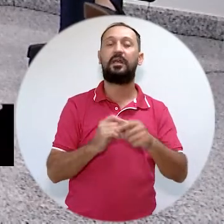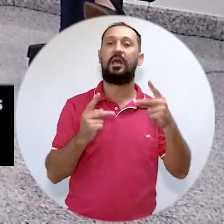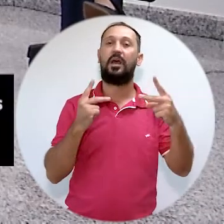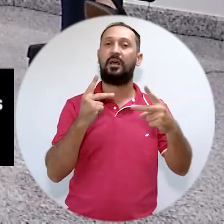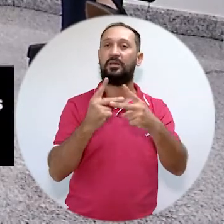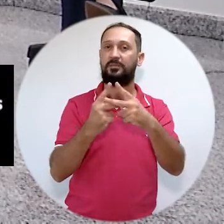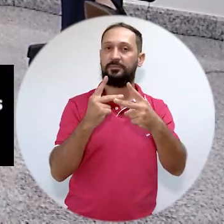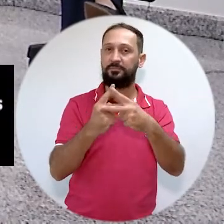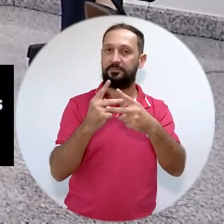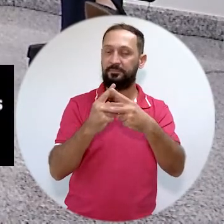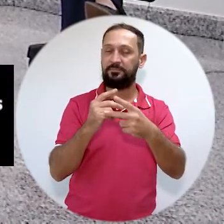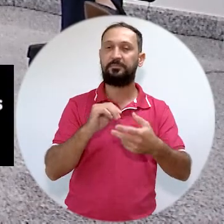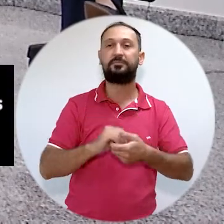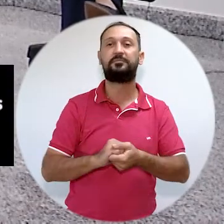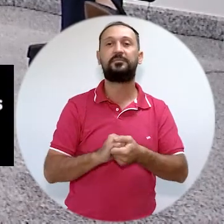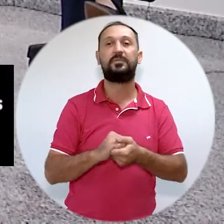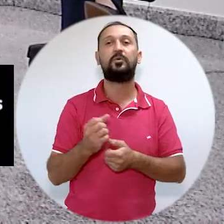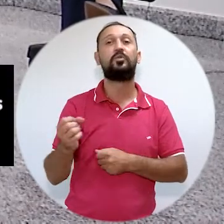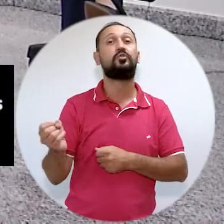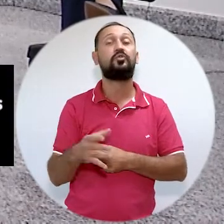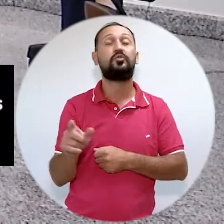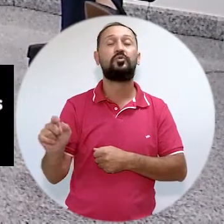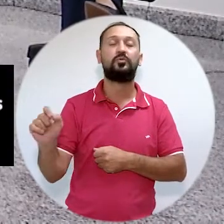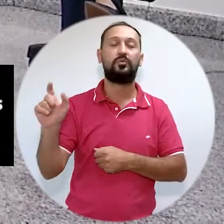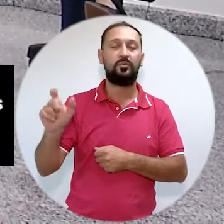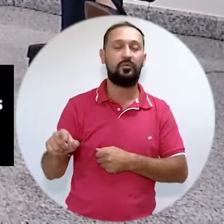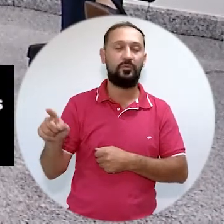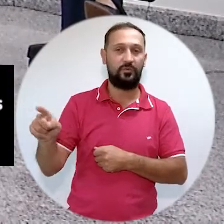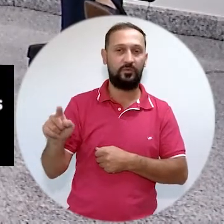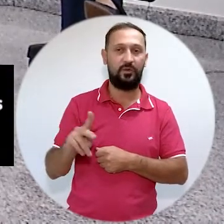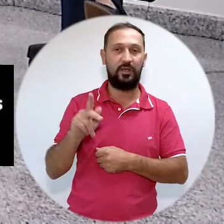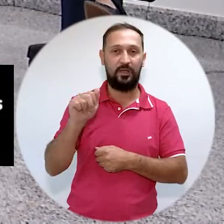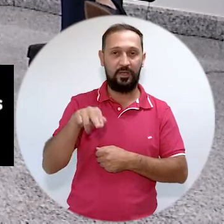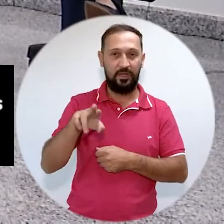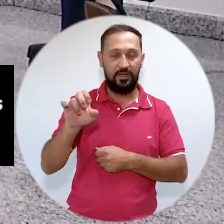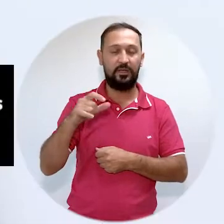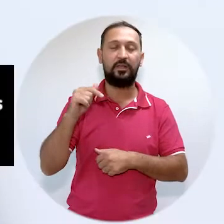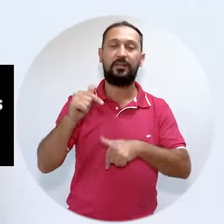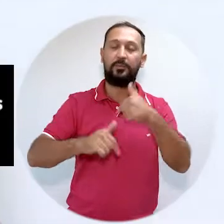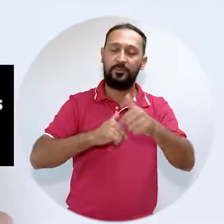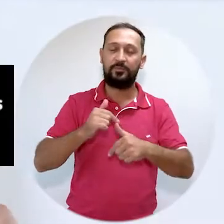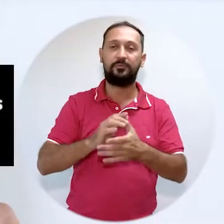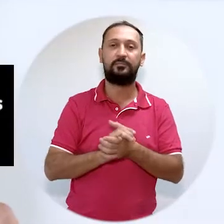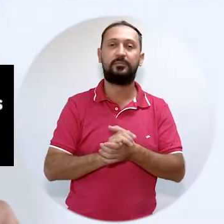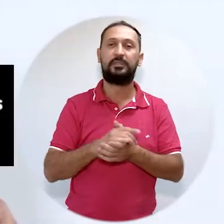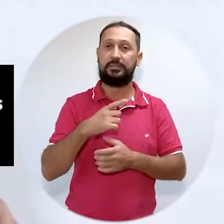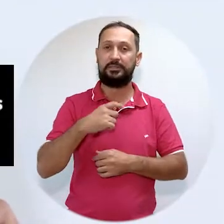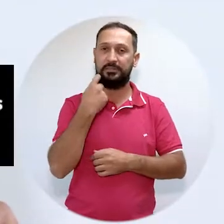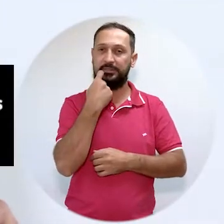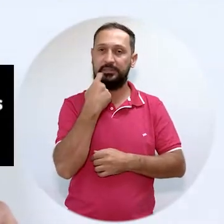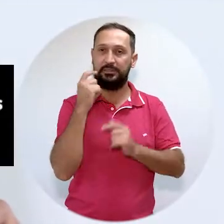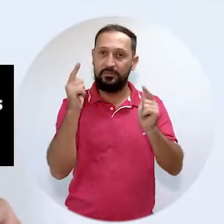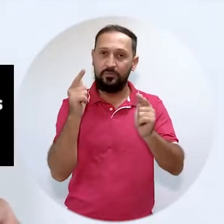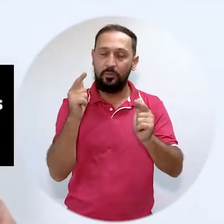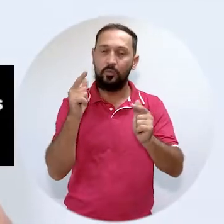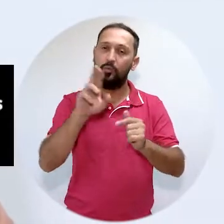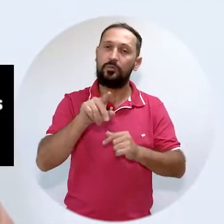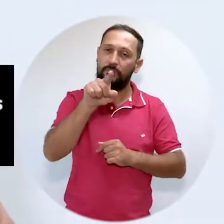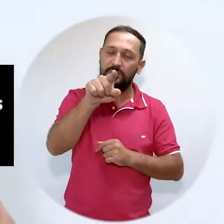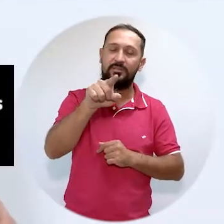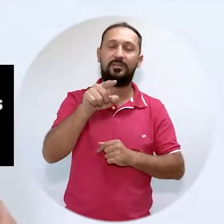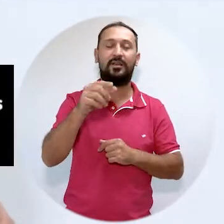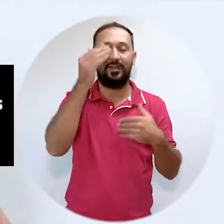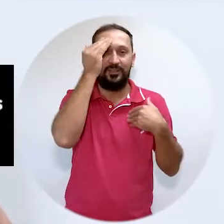da Anhanguera, a professora Juliana Del Grossi, mais uma vez a Karine Cortez, servidora da casa, e agradecer muito você, o Sextou existe para você,